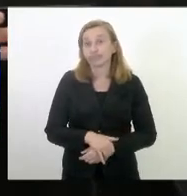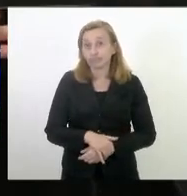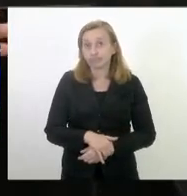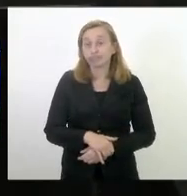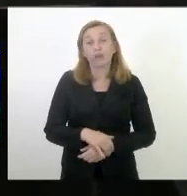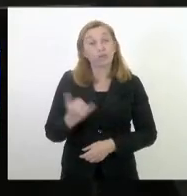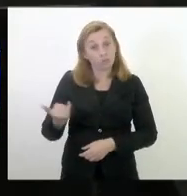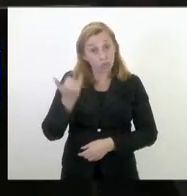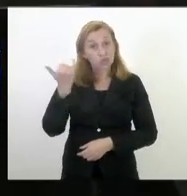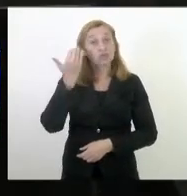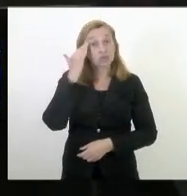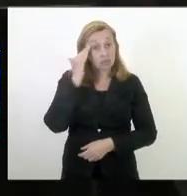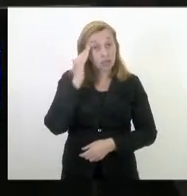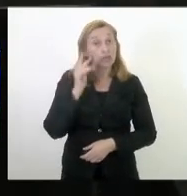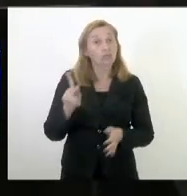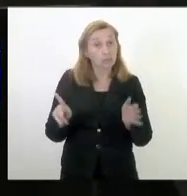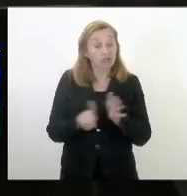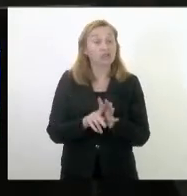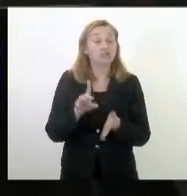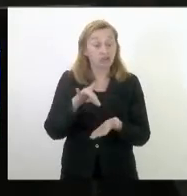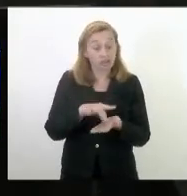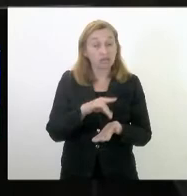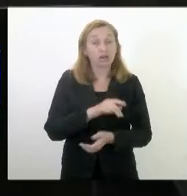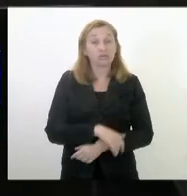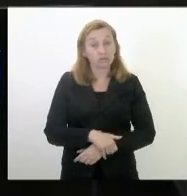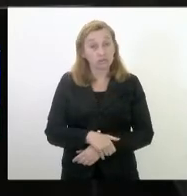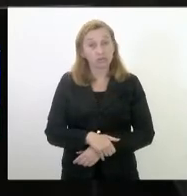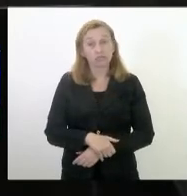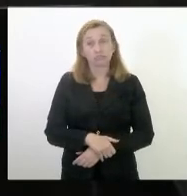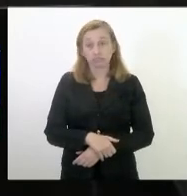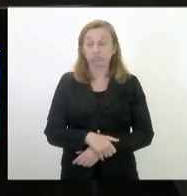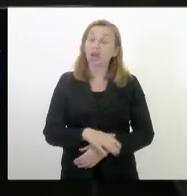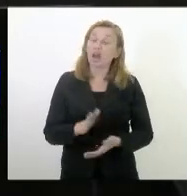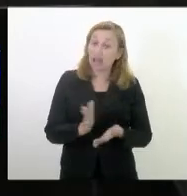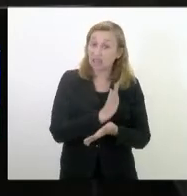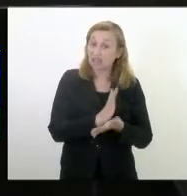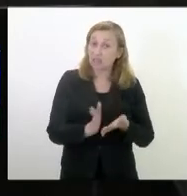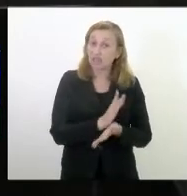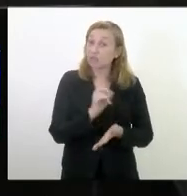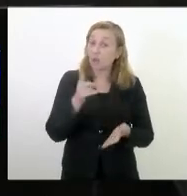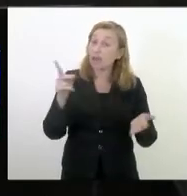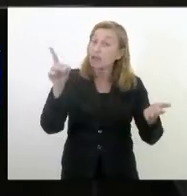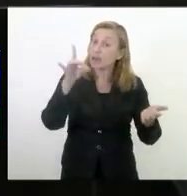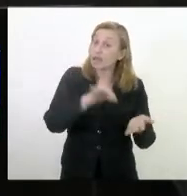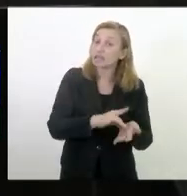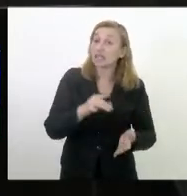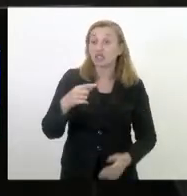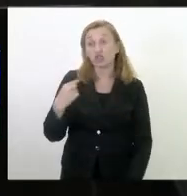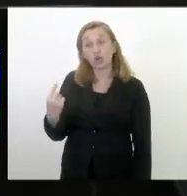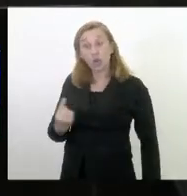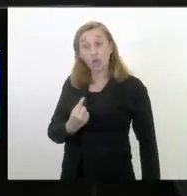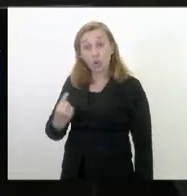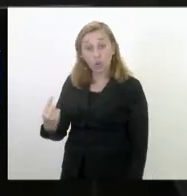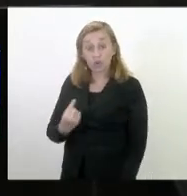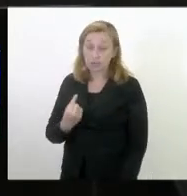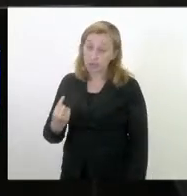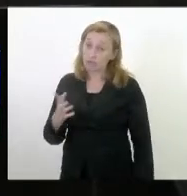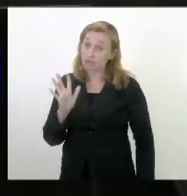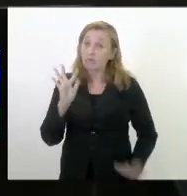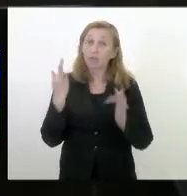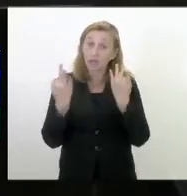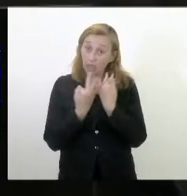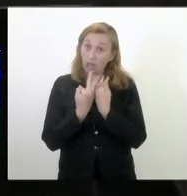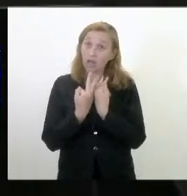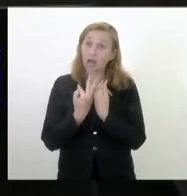importante entender, isso faz parte da realidade. Talvez não faça parte das nossas realidades imediatas, das nossas famílias, deputado